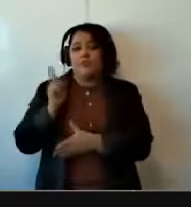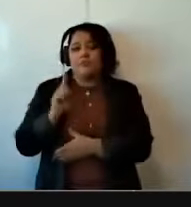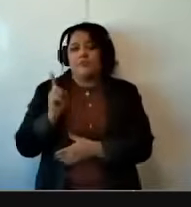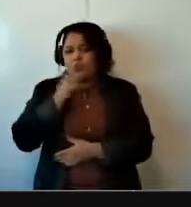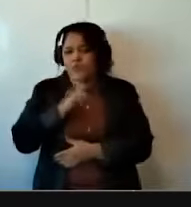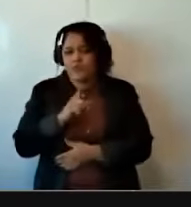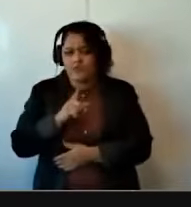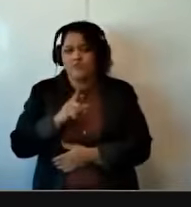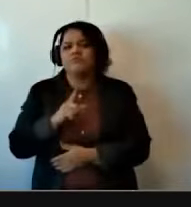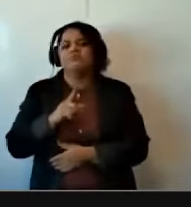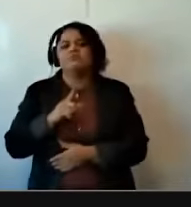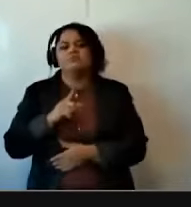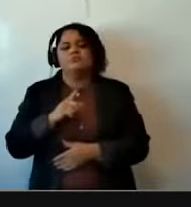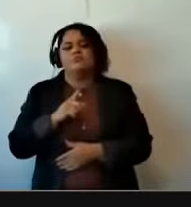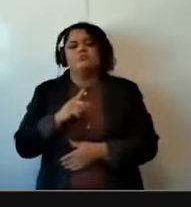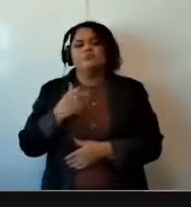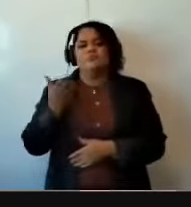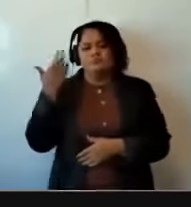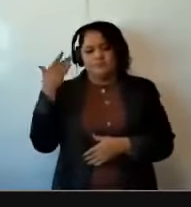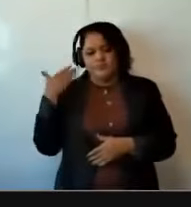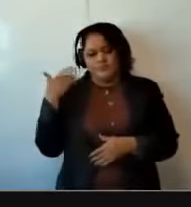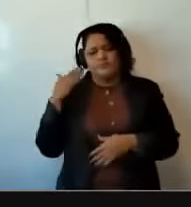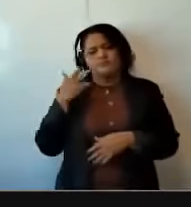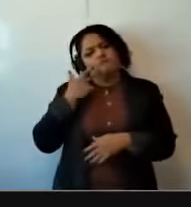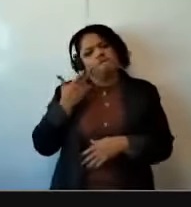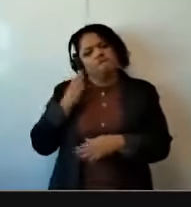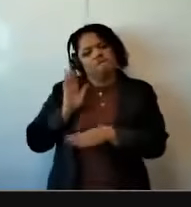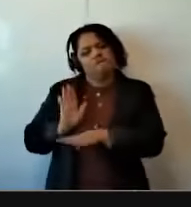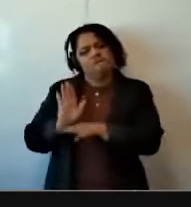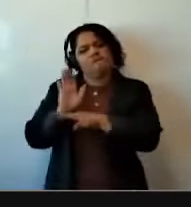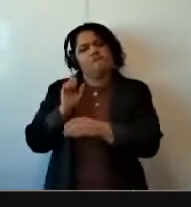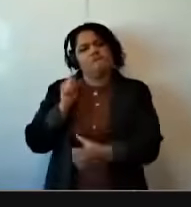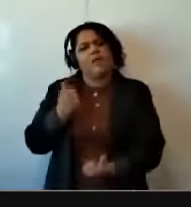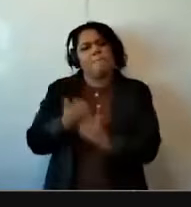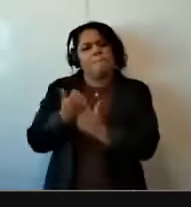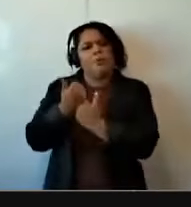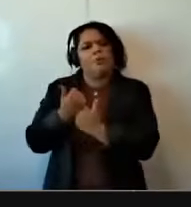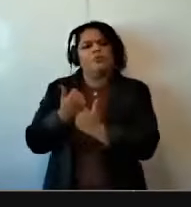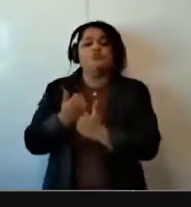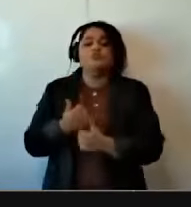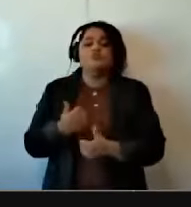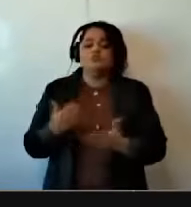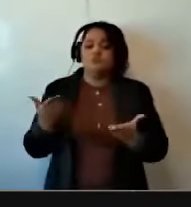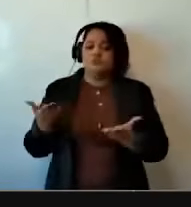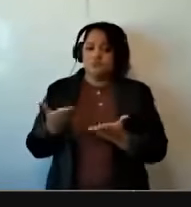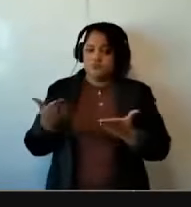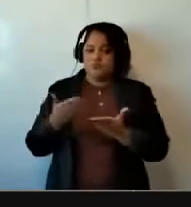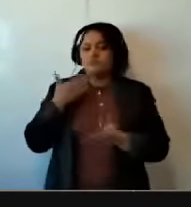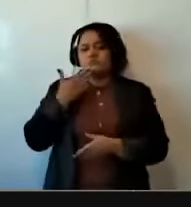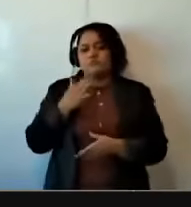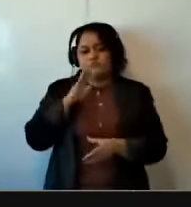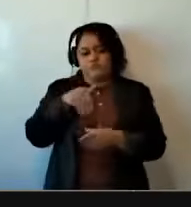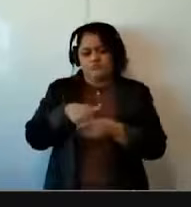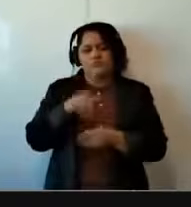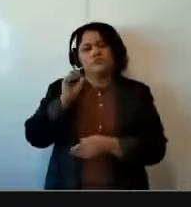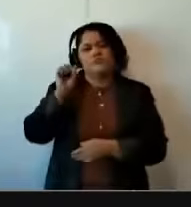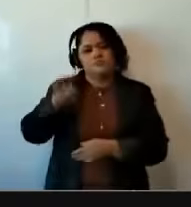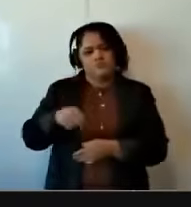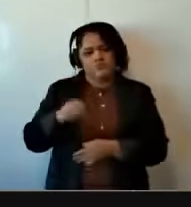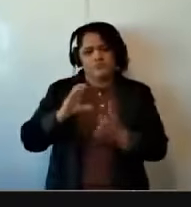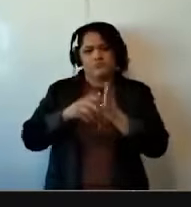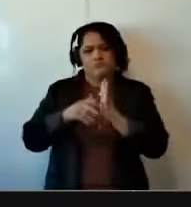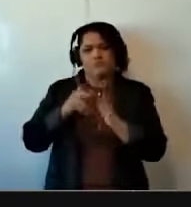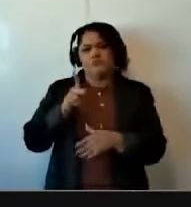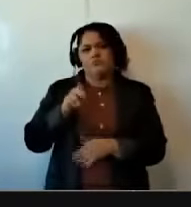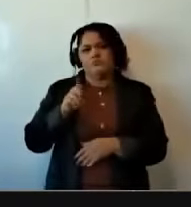na época realmente declarei apoio a ele nesse voto. Dizer aqui que nós vamos caminhar o voto sim pelo Partido Podemos, entendendo a importância